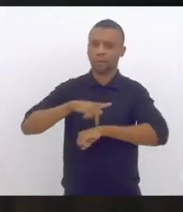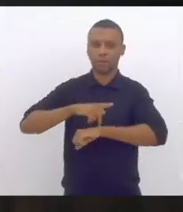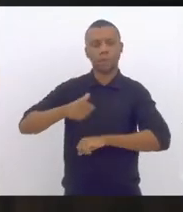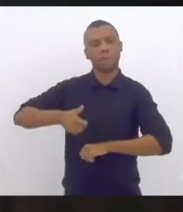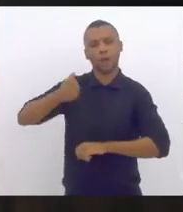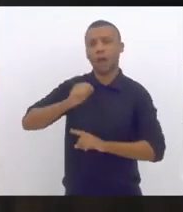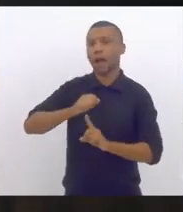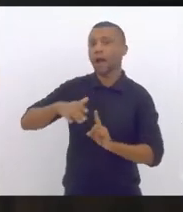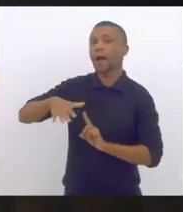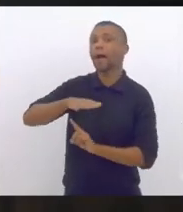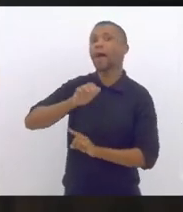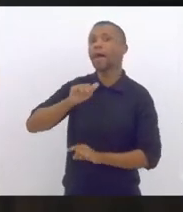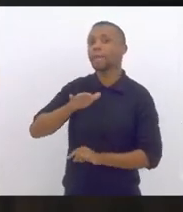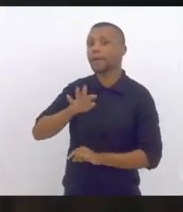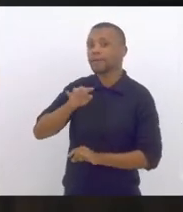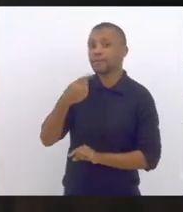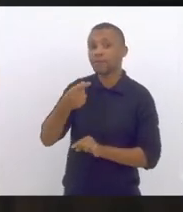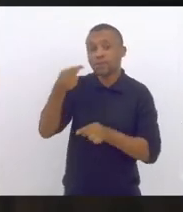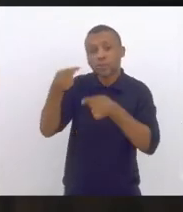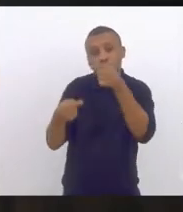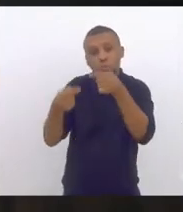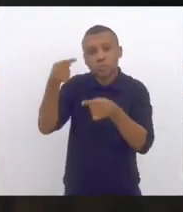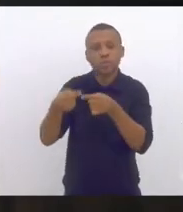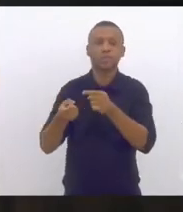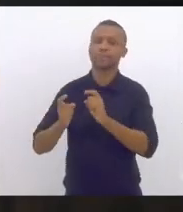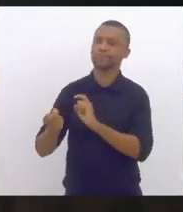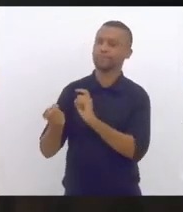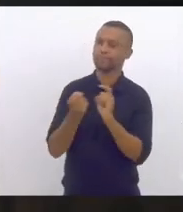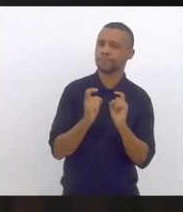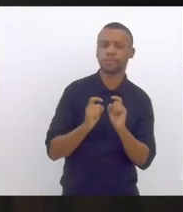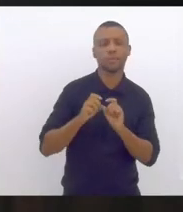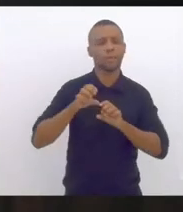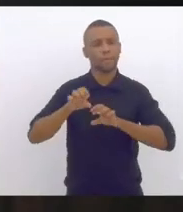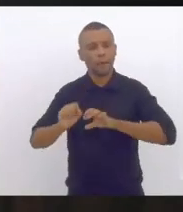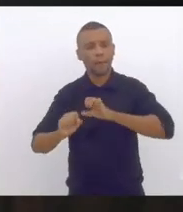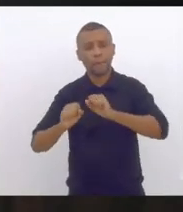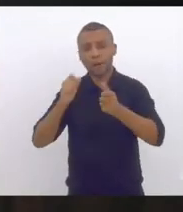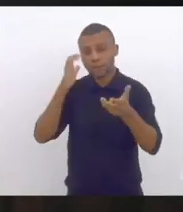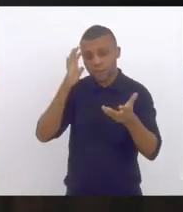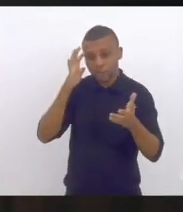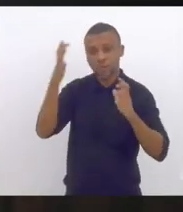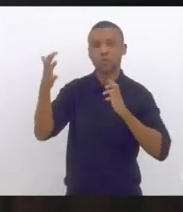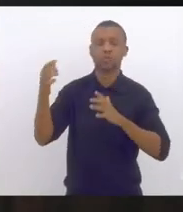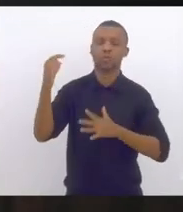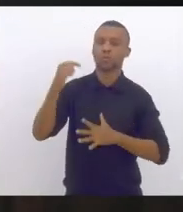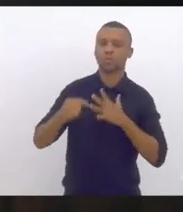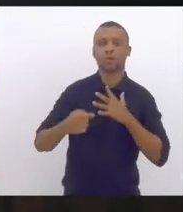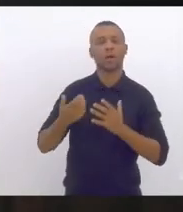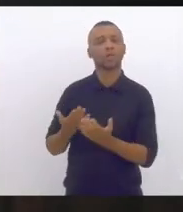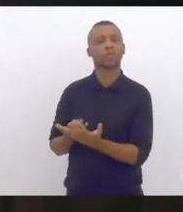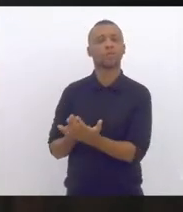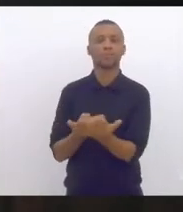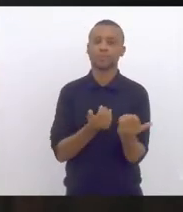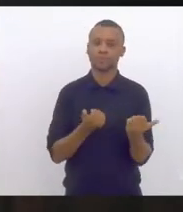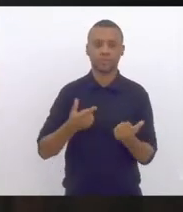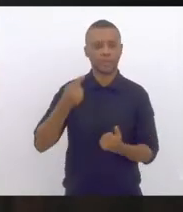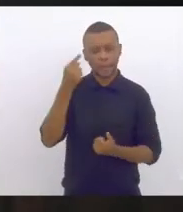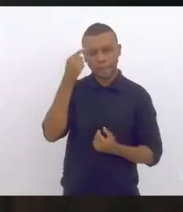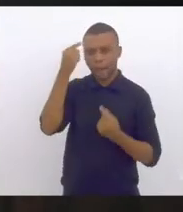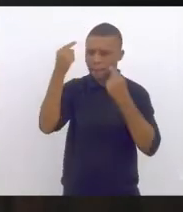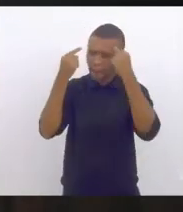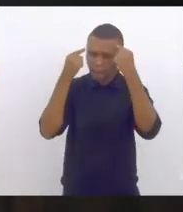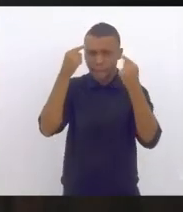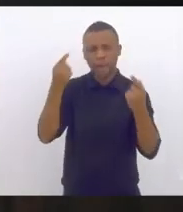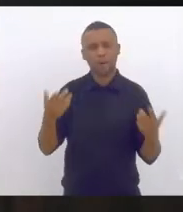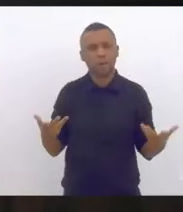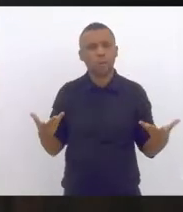ambiente para a gente discutir, debater e buscar soluções, porque a nossa juventude tem ideias